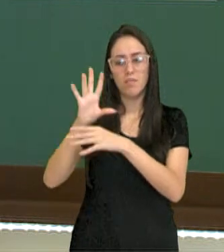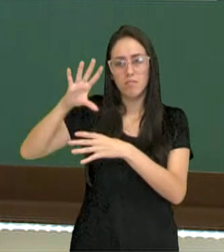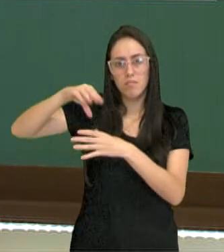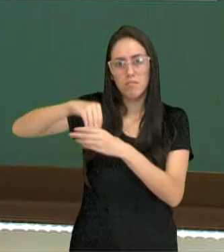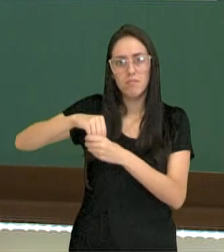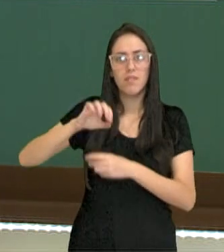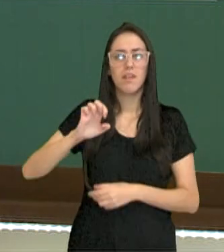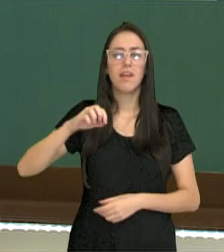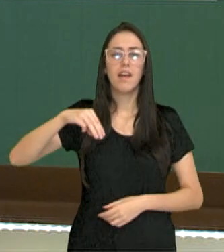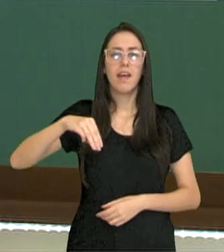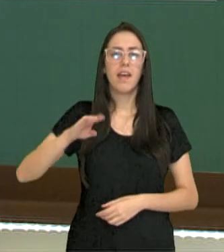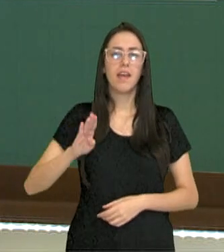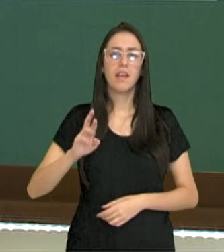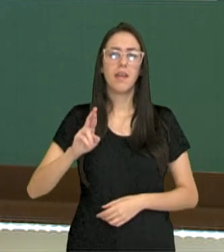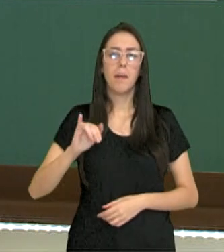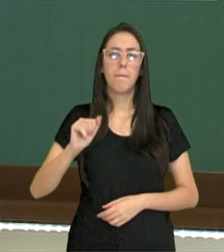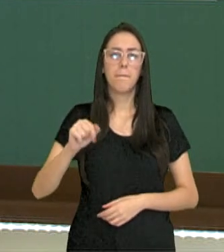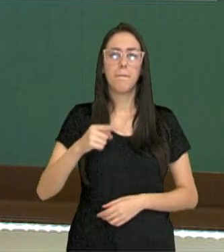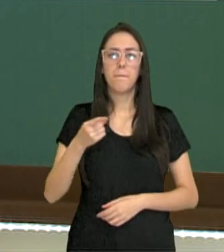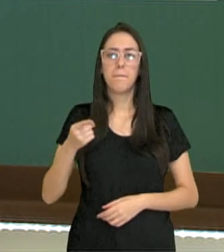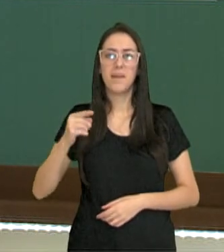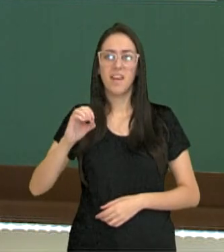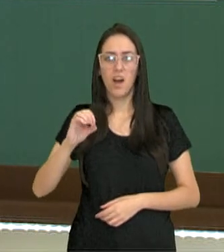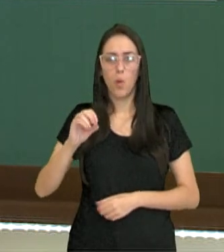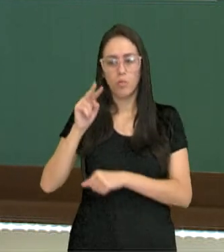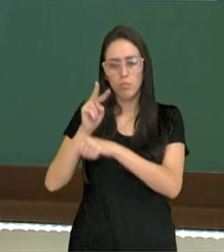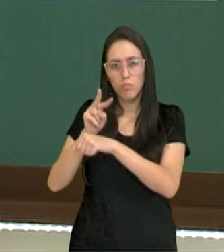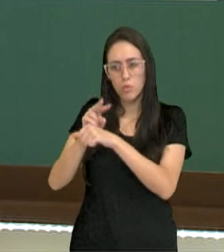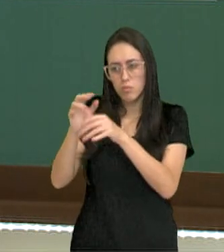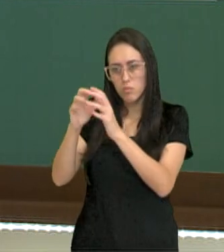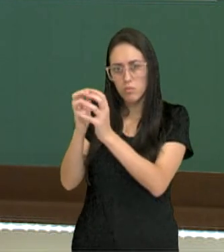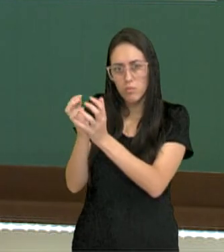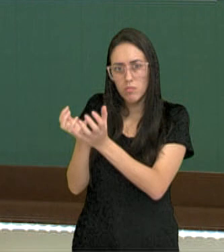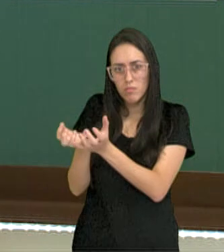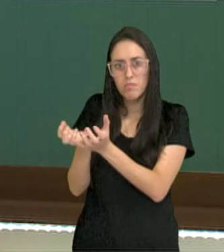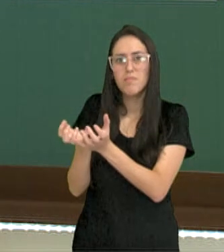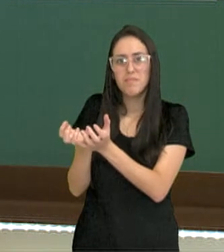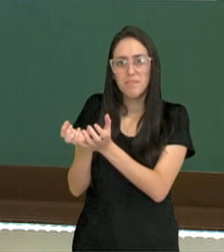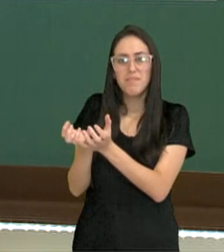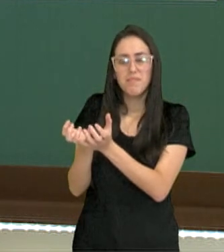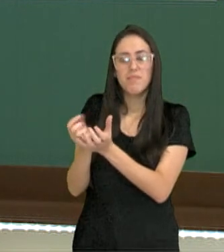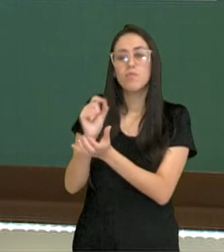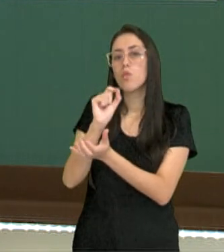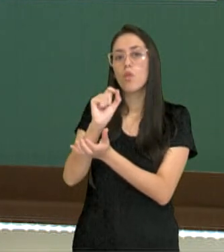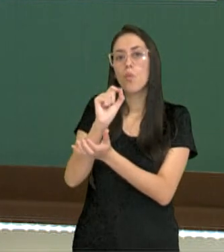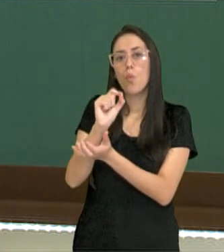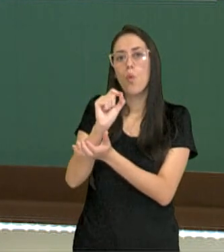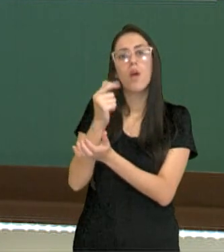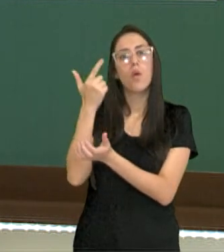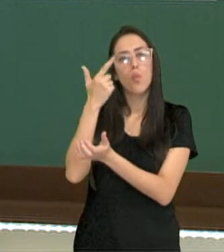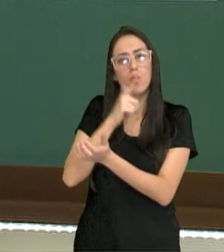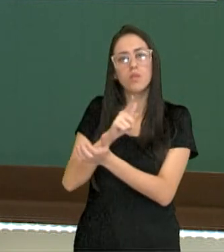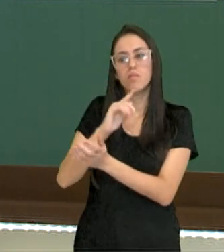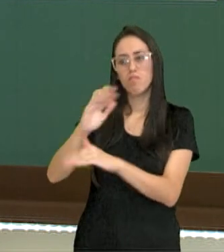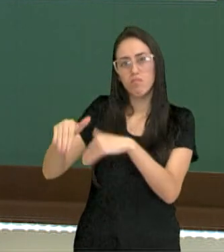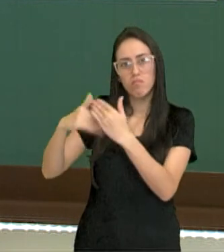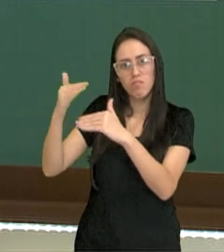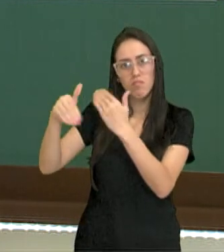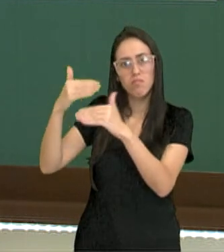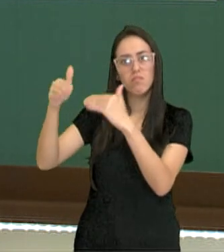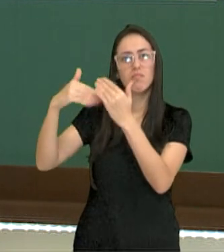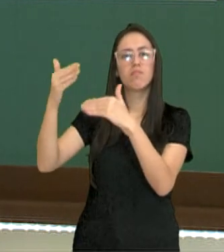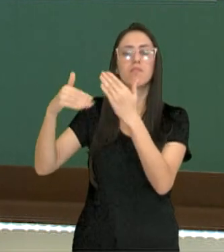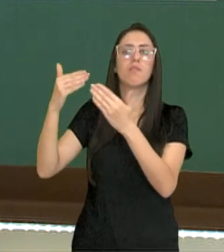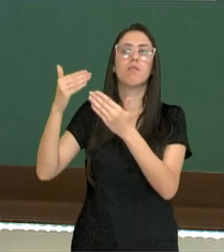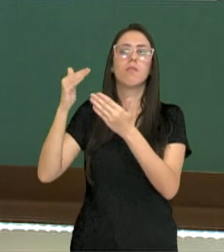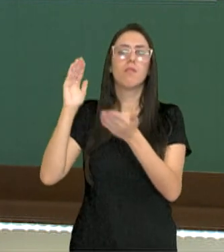ou seja, a futura planta, a nova planta, garantindo assim o seu desenvolvimento até o